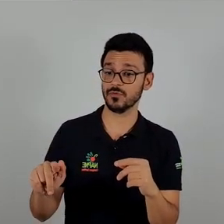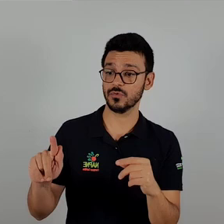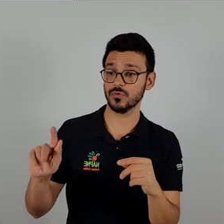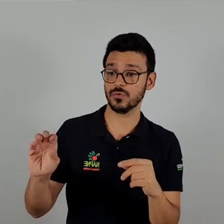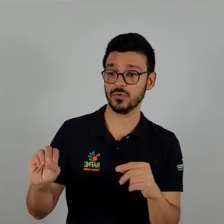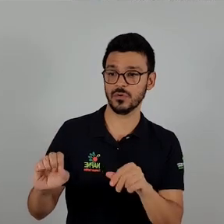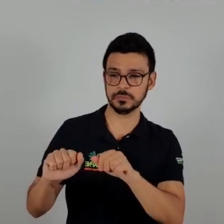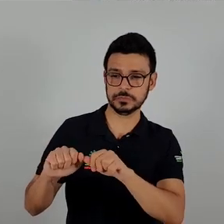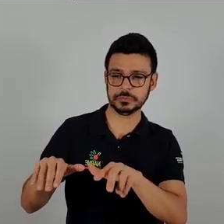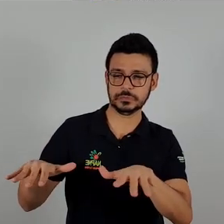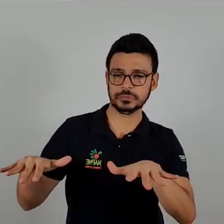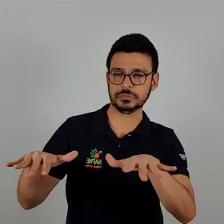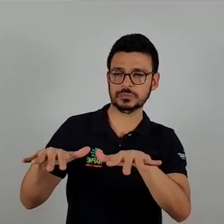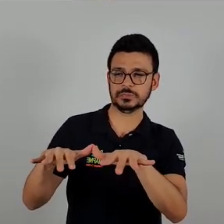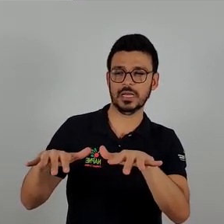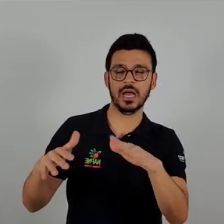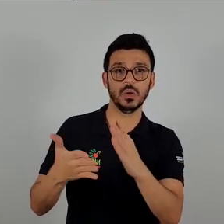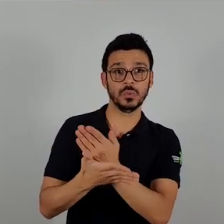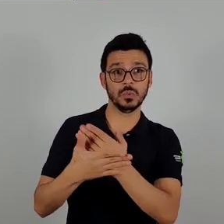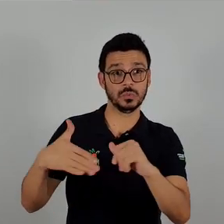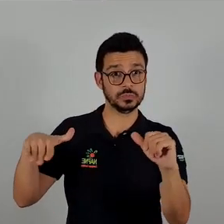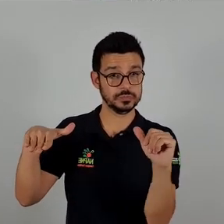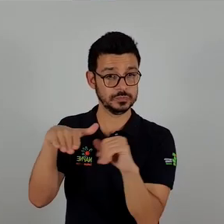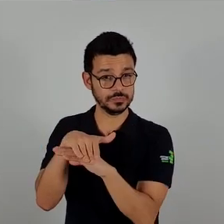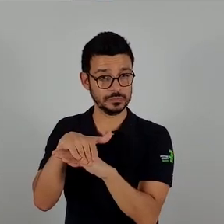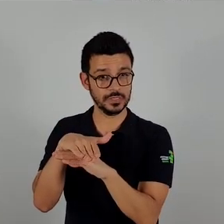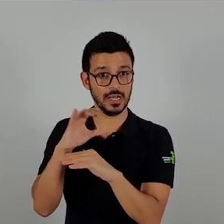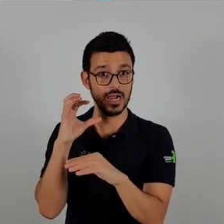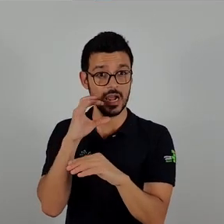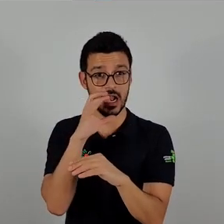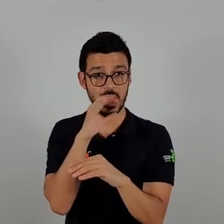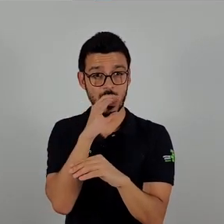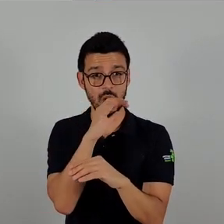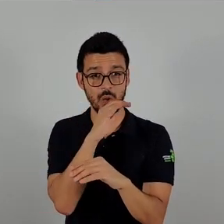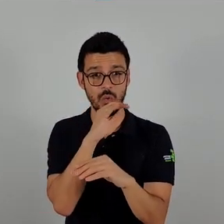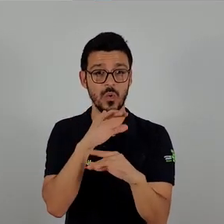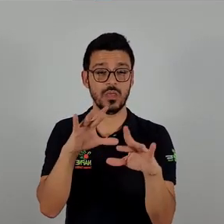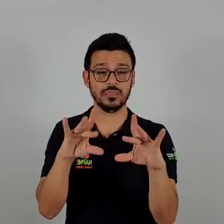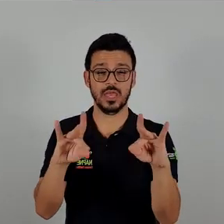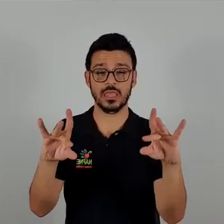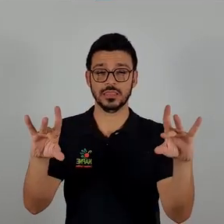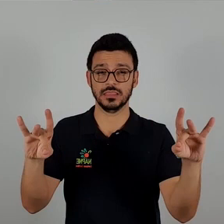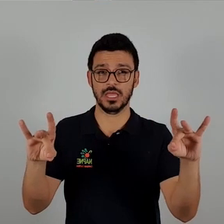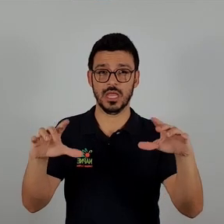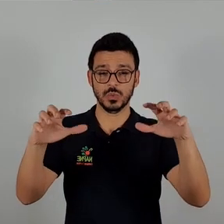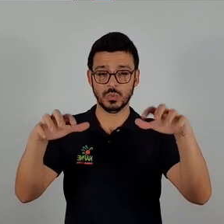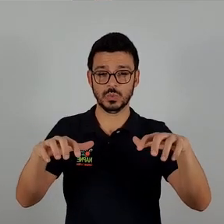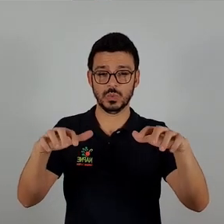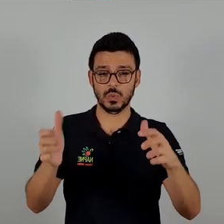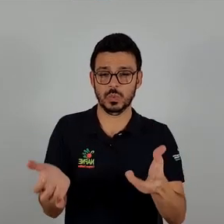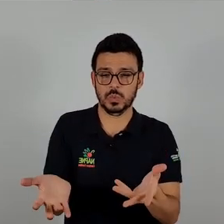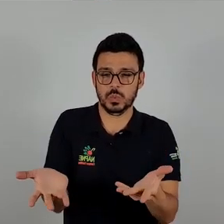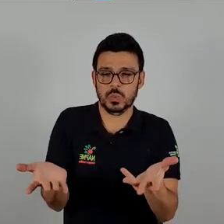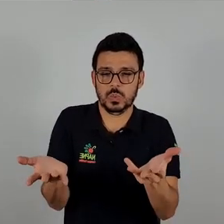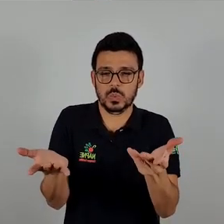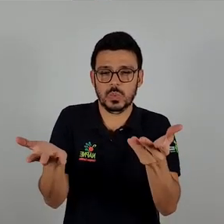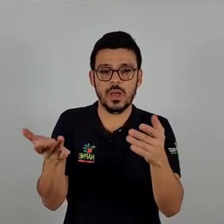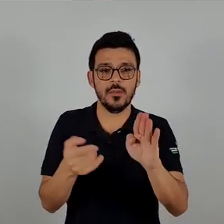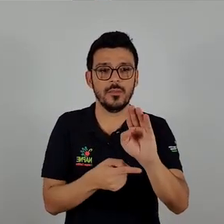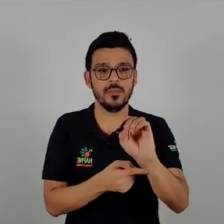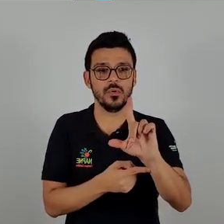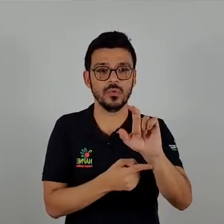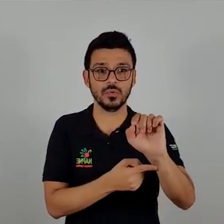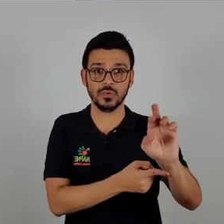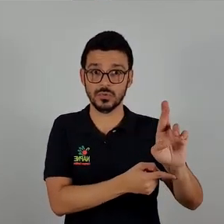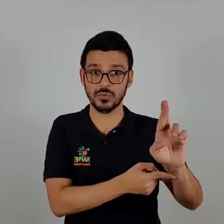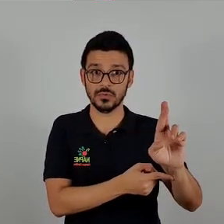cega, definitivo, tá? Eu peguei agora, faz uns 15 dias, um cavalo cego por aflatoxina. Feno estava